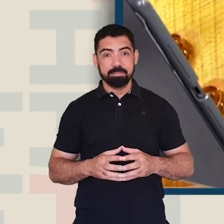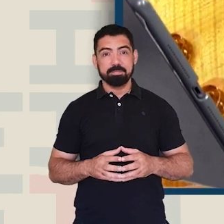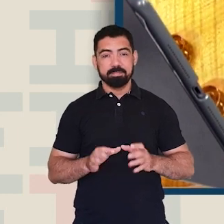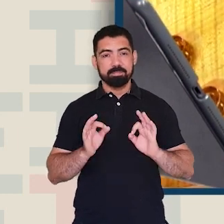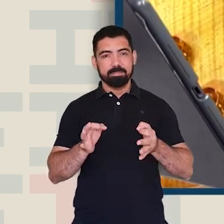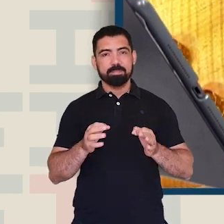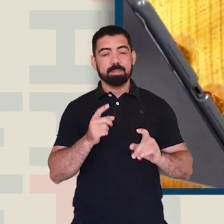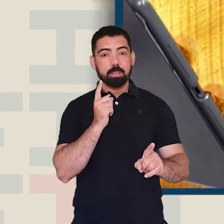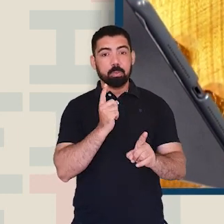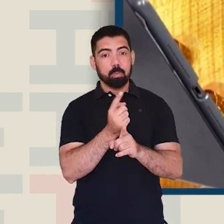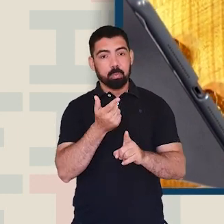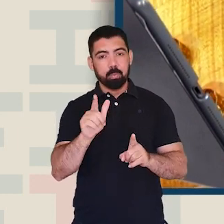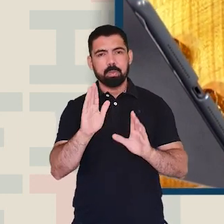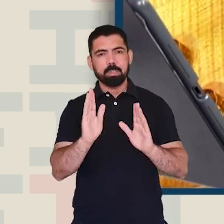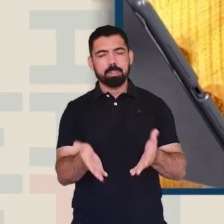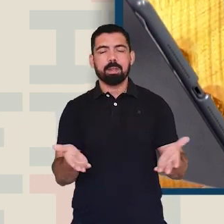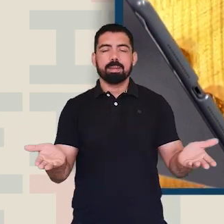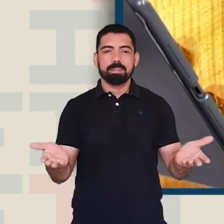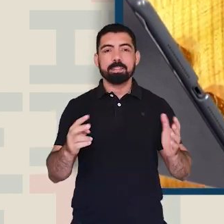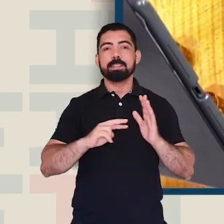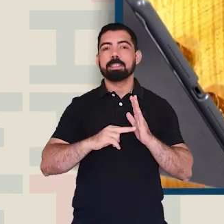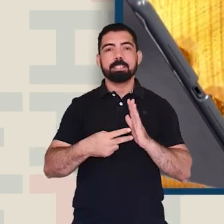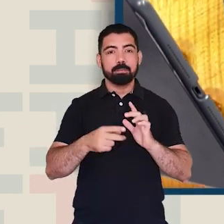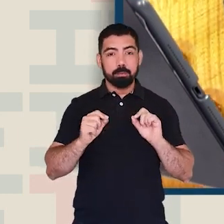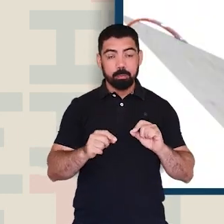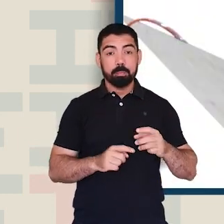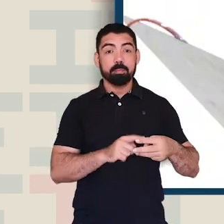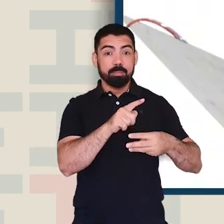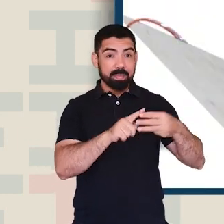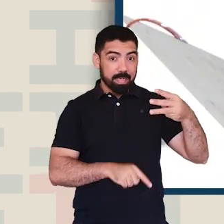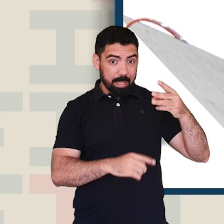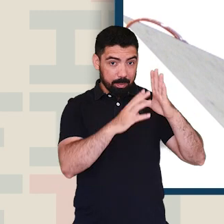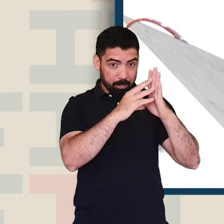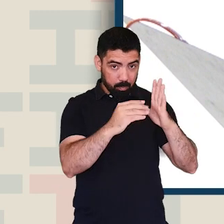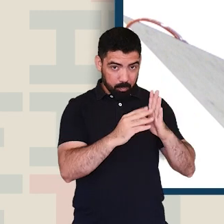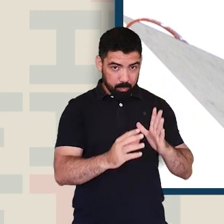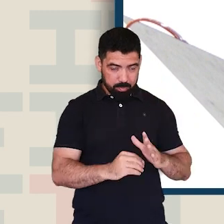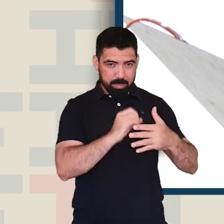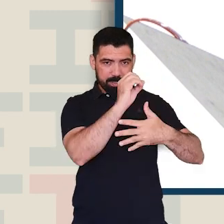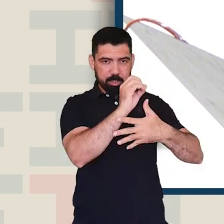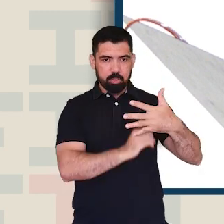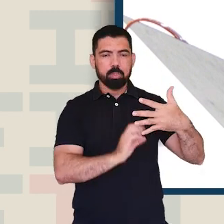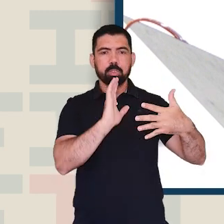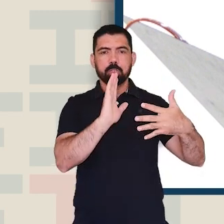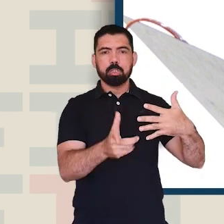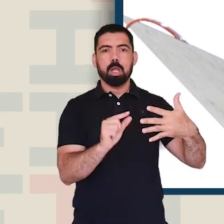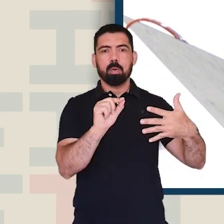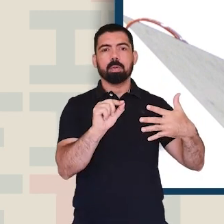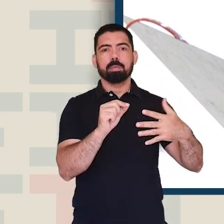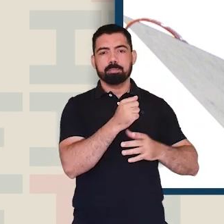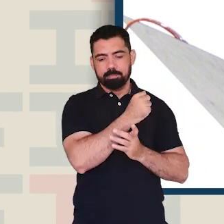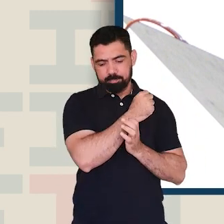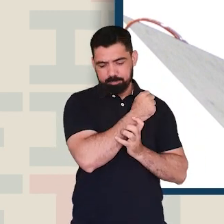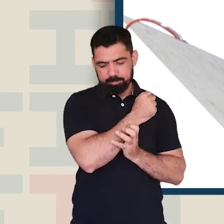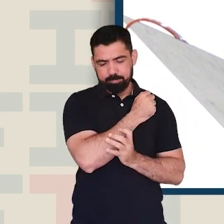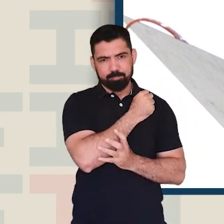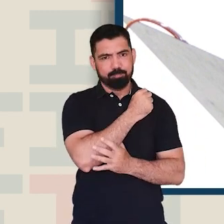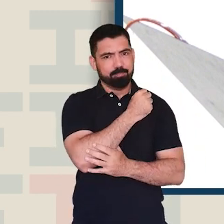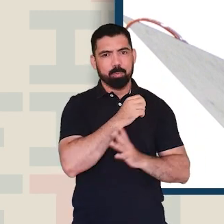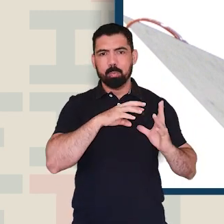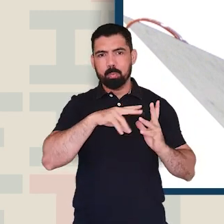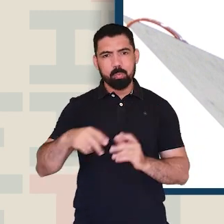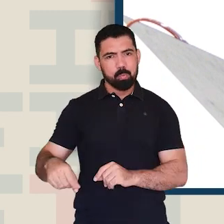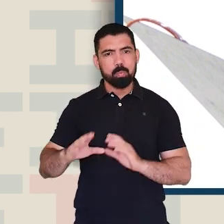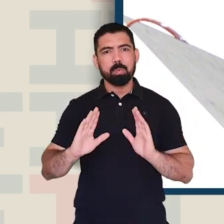Né? E já chega na próxima. Ou seja, então você, com 3 modelos desses, você já matou o braço, né? Você